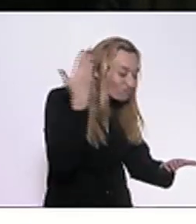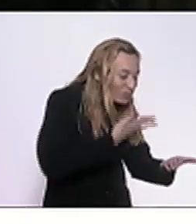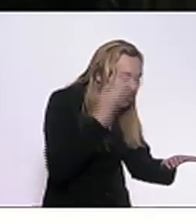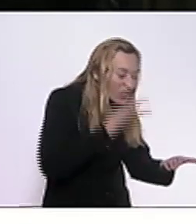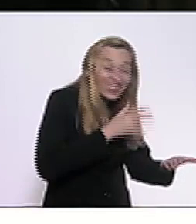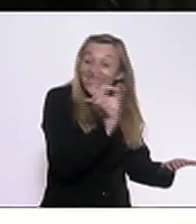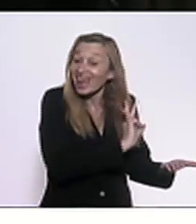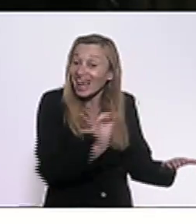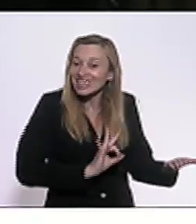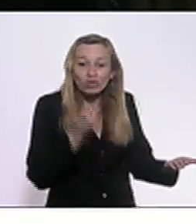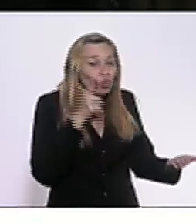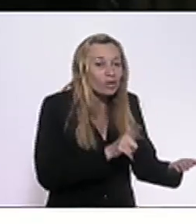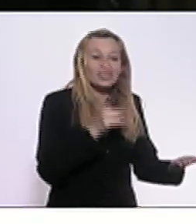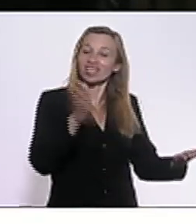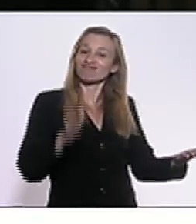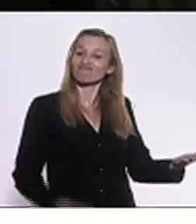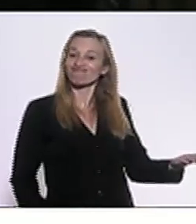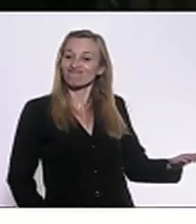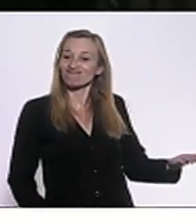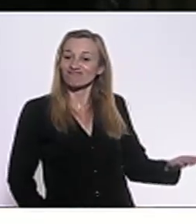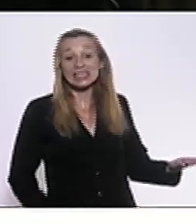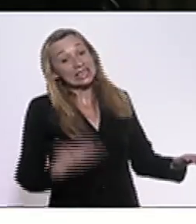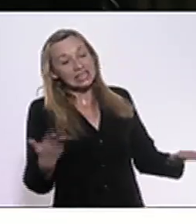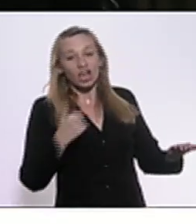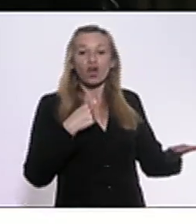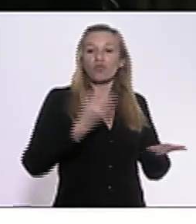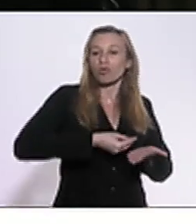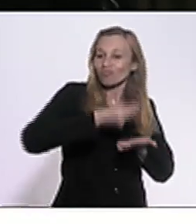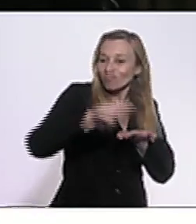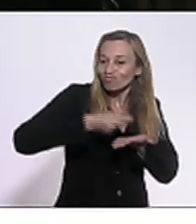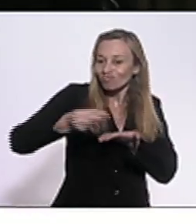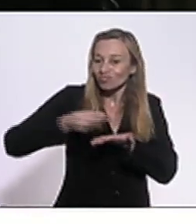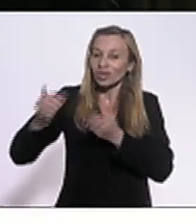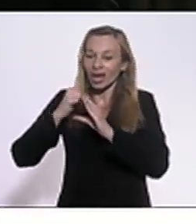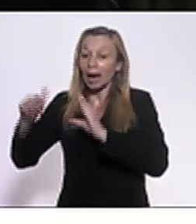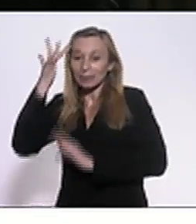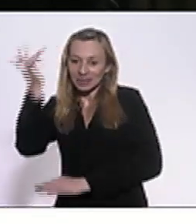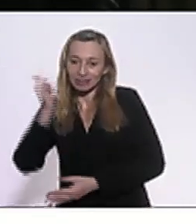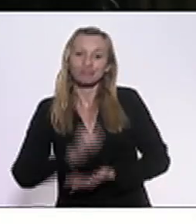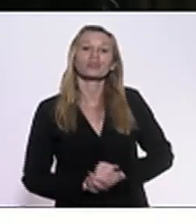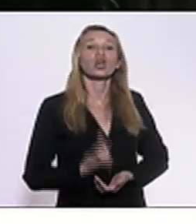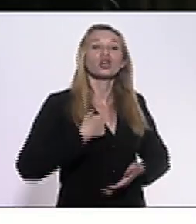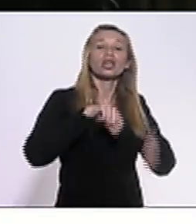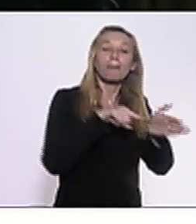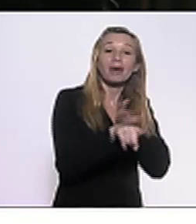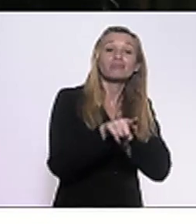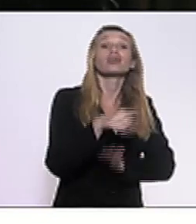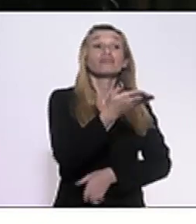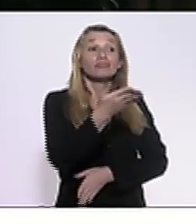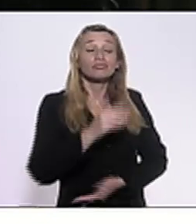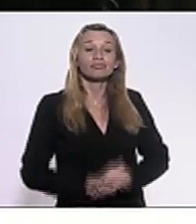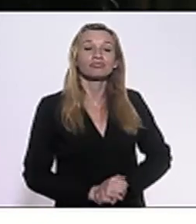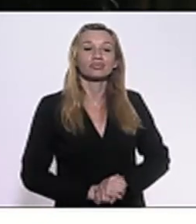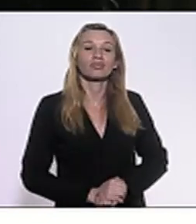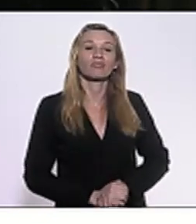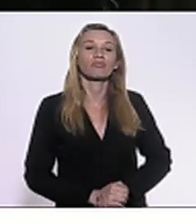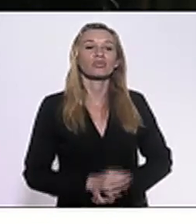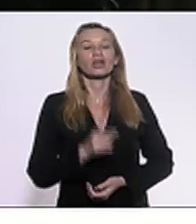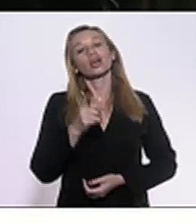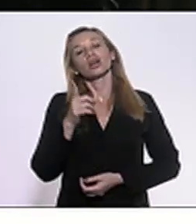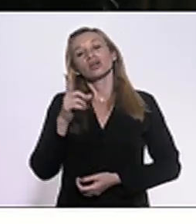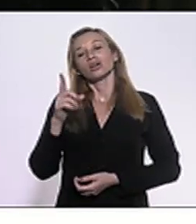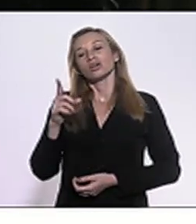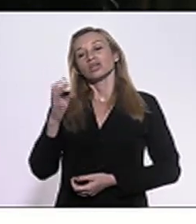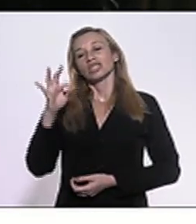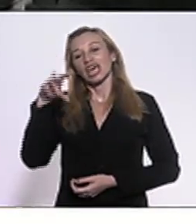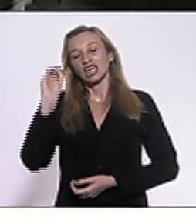exatamente fosse identificado. Mas eu mando entregar o P1 amanhã. Queria perguntar se os técnicos do tribunal